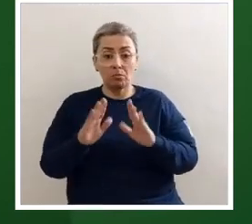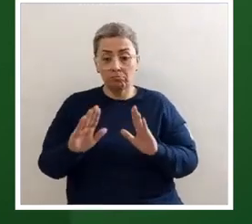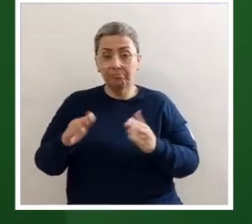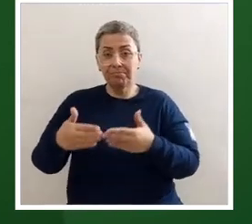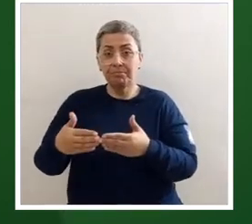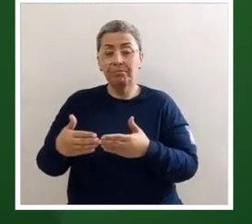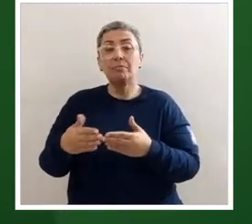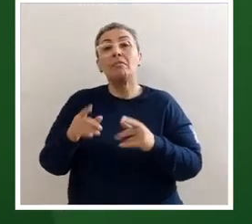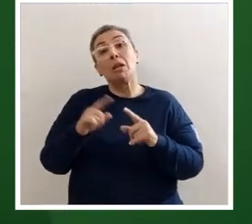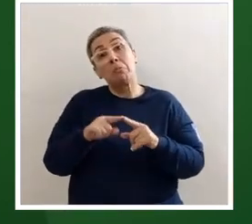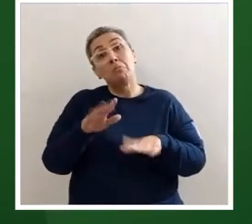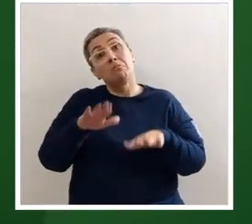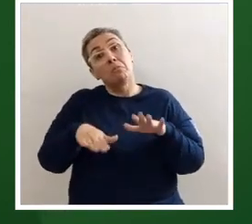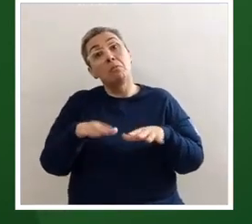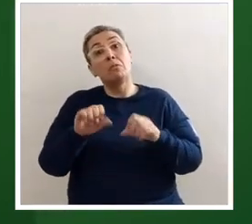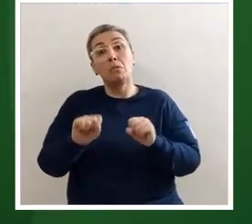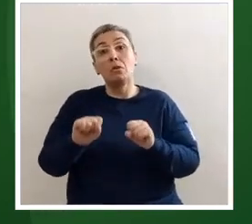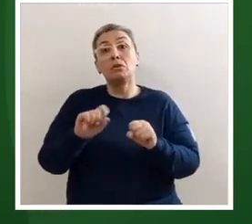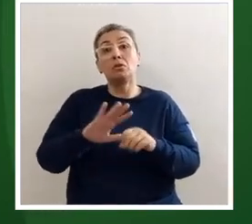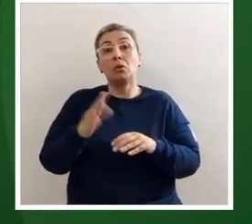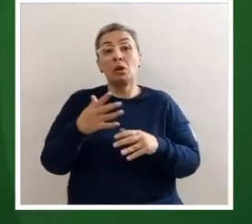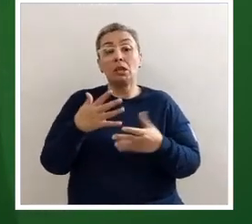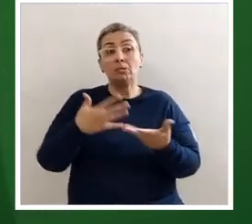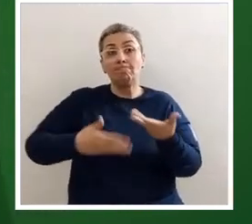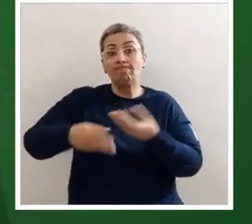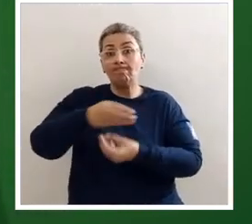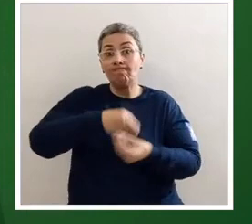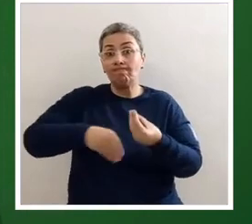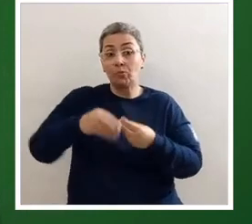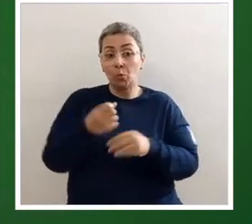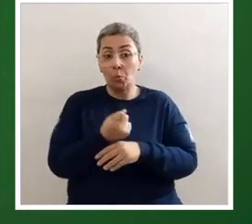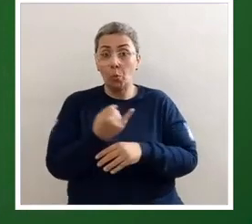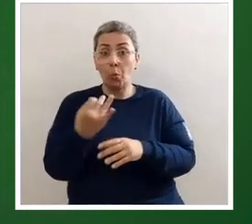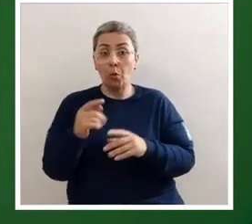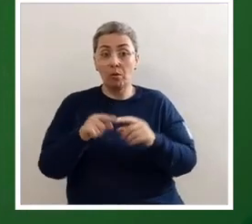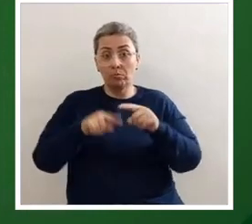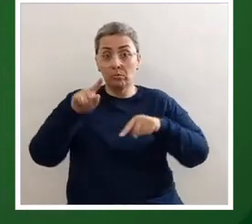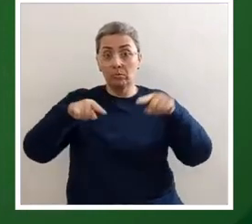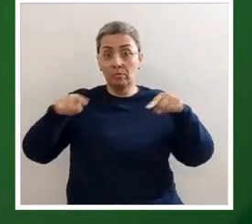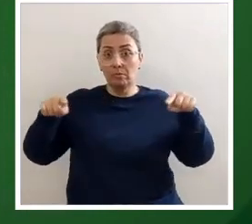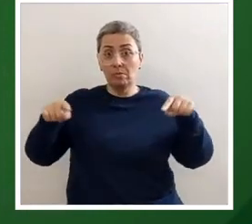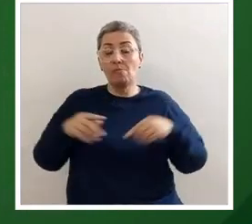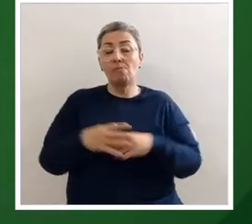Talvez isso tenha mexido aí com os dados